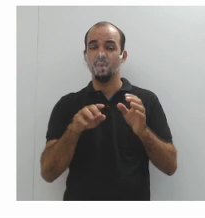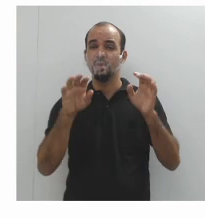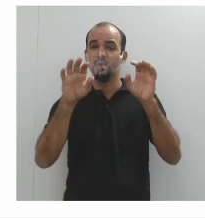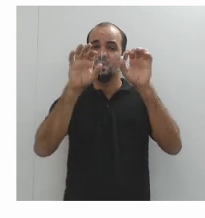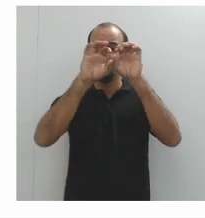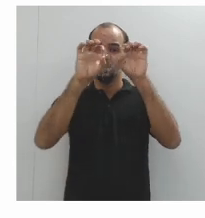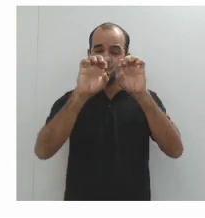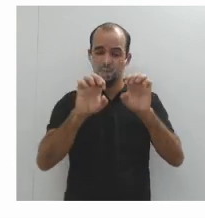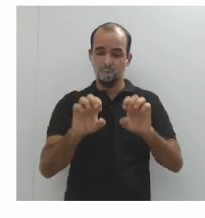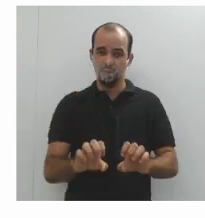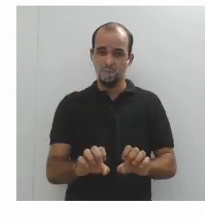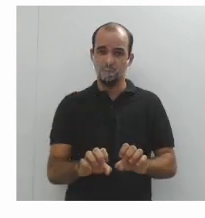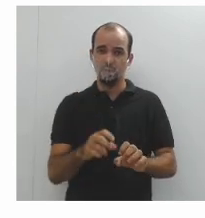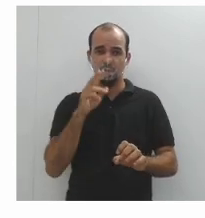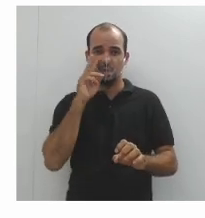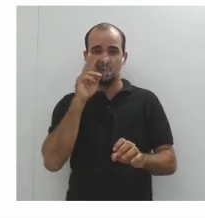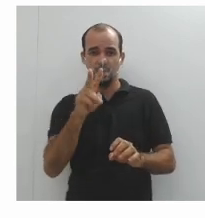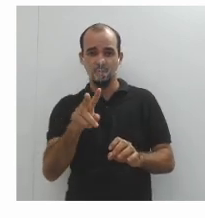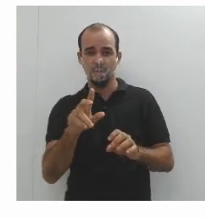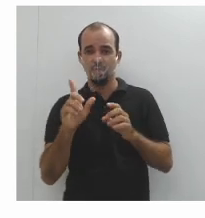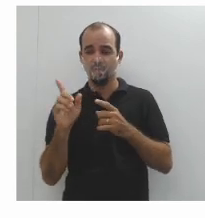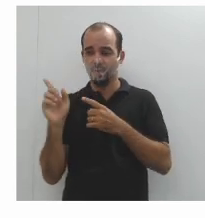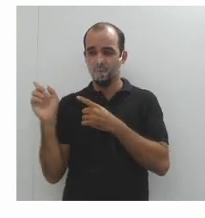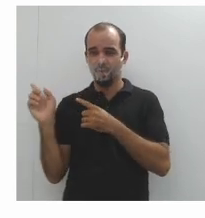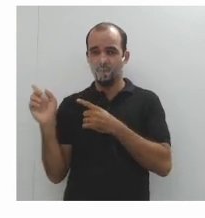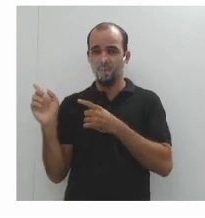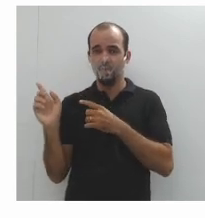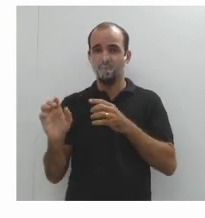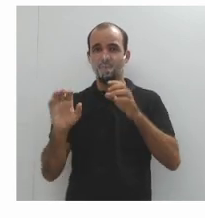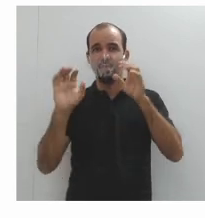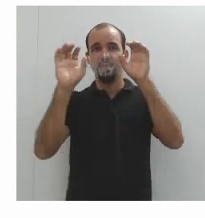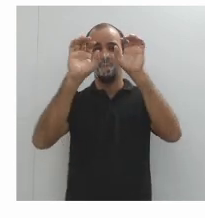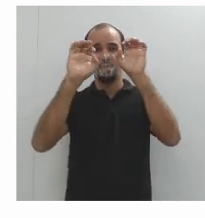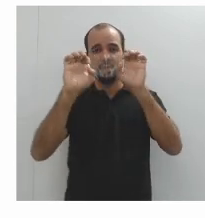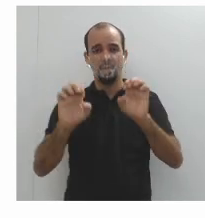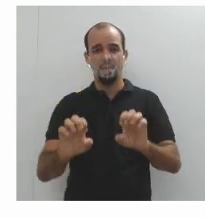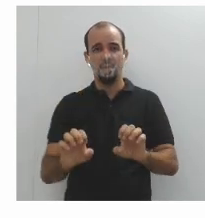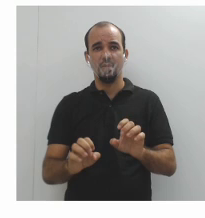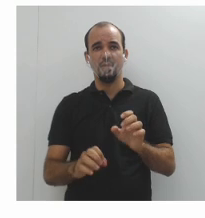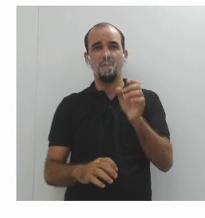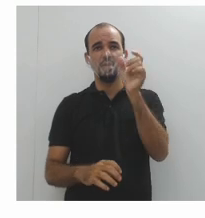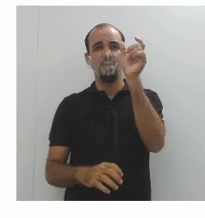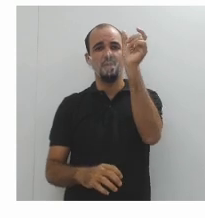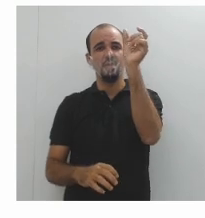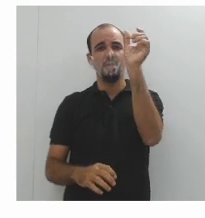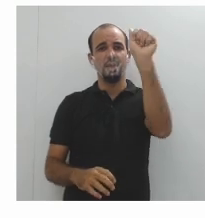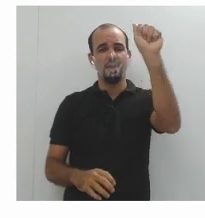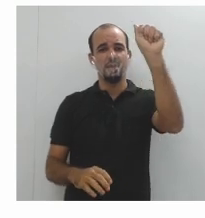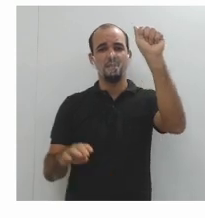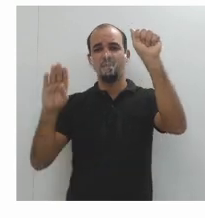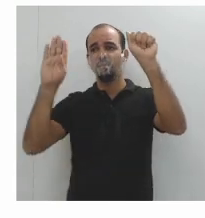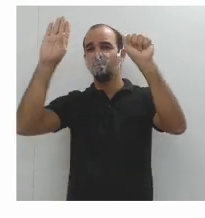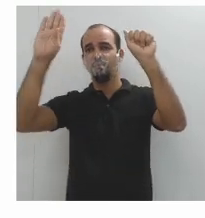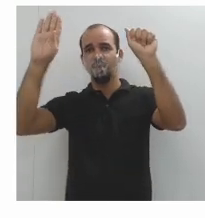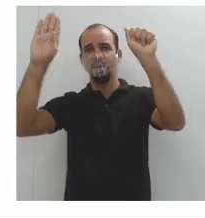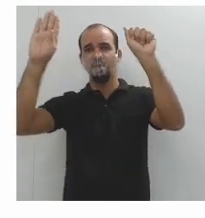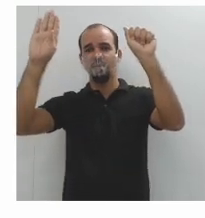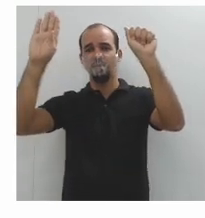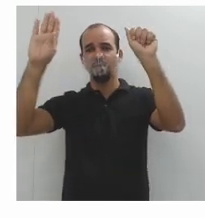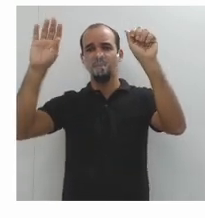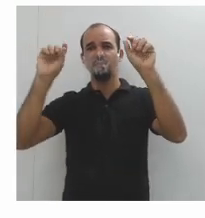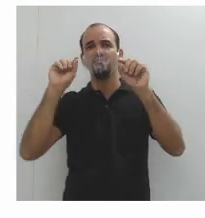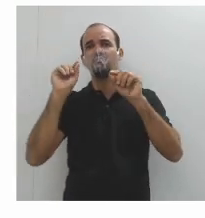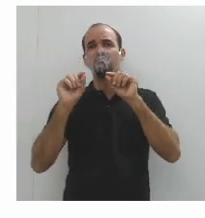aí, tá bom? O que são elas aqui, pessoal? São hexoses,